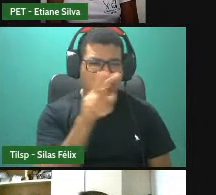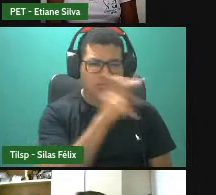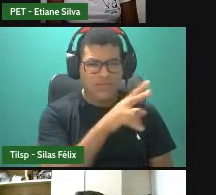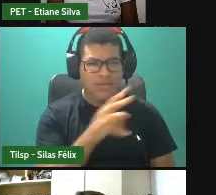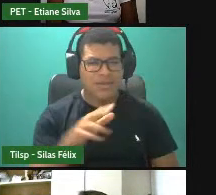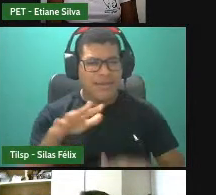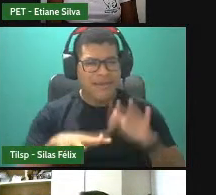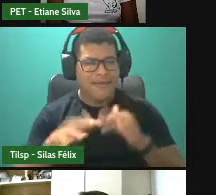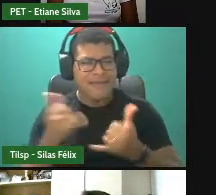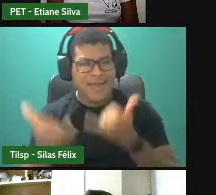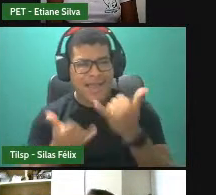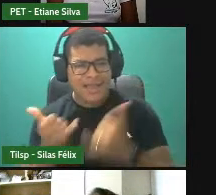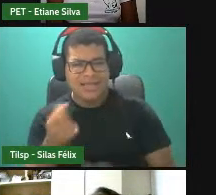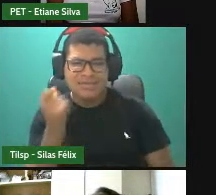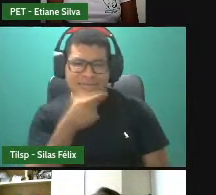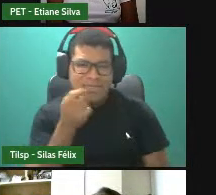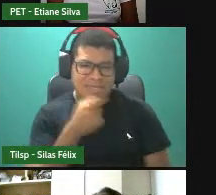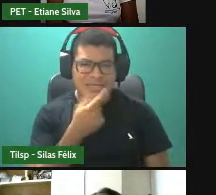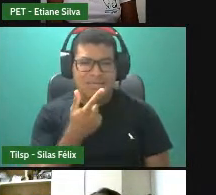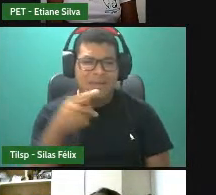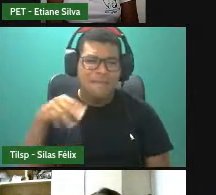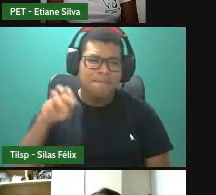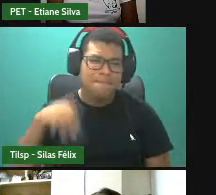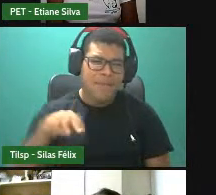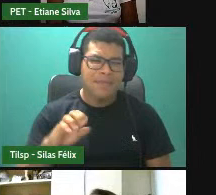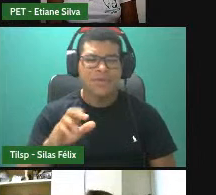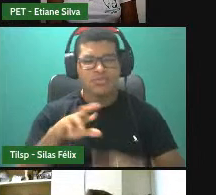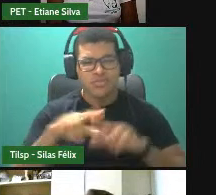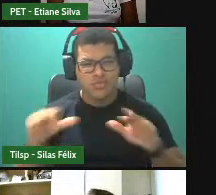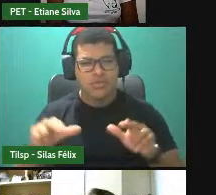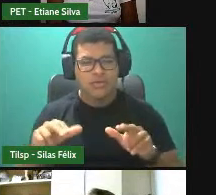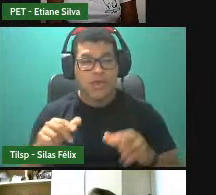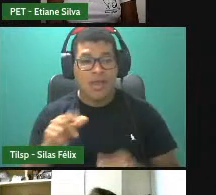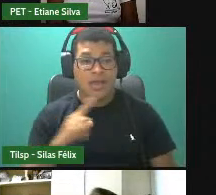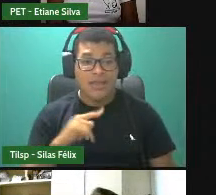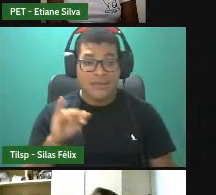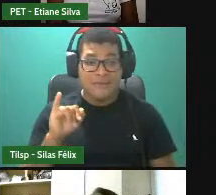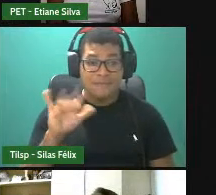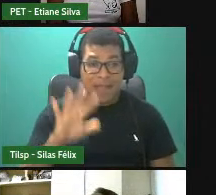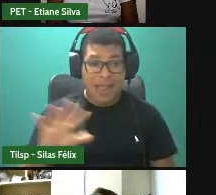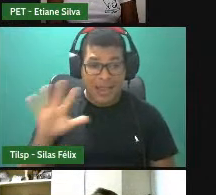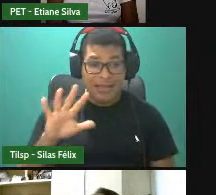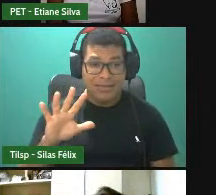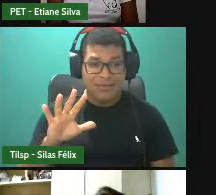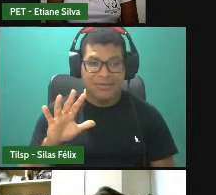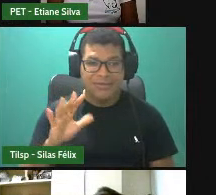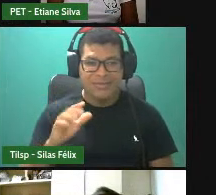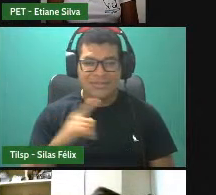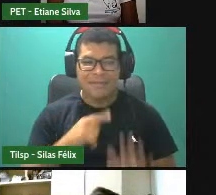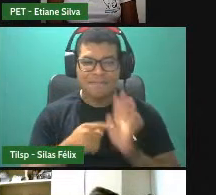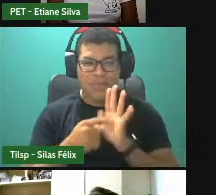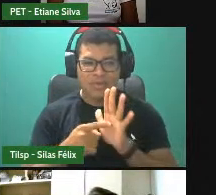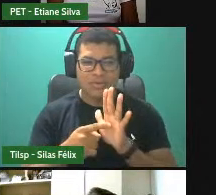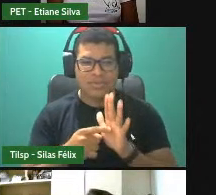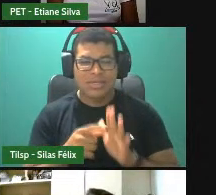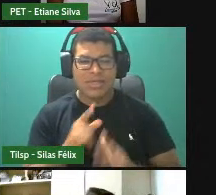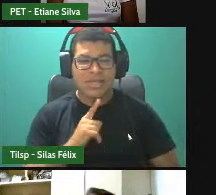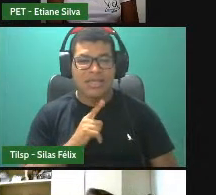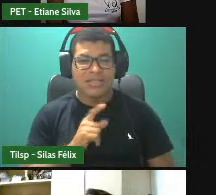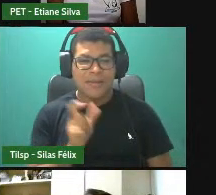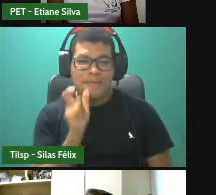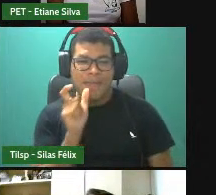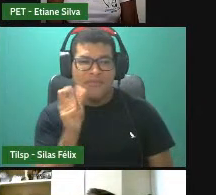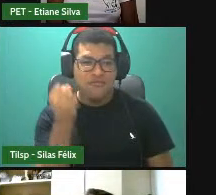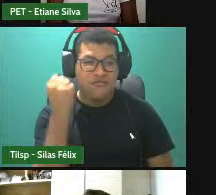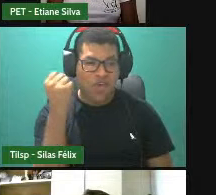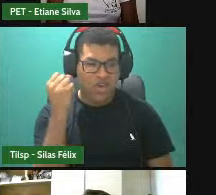brincadeiras, piadinhas, charges, e eu trouxe aqui mais duas imagens antes de colocar uma parte mais técnica, vamos chamar assim, mais